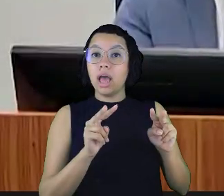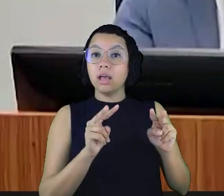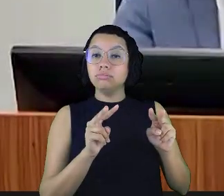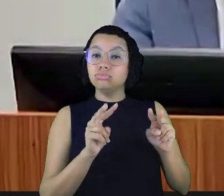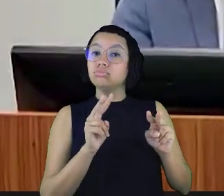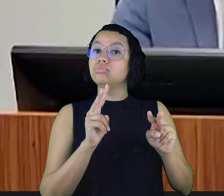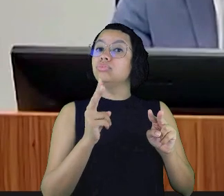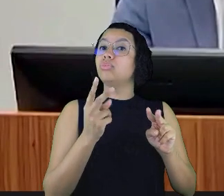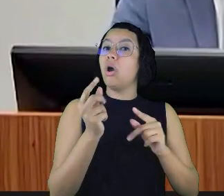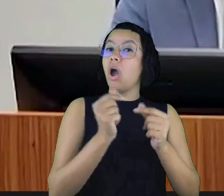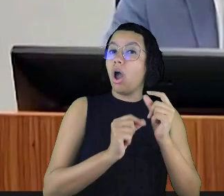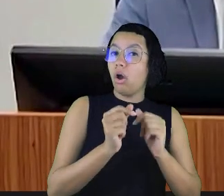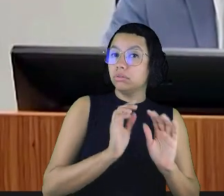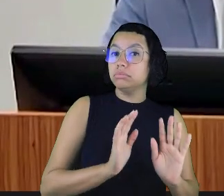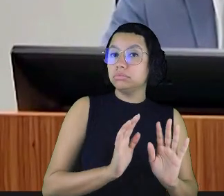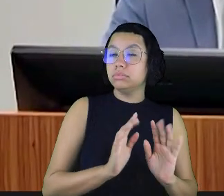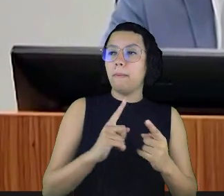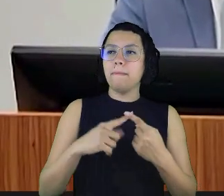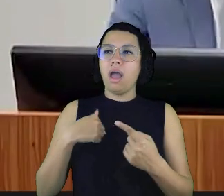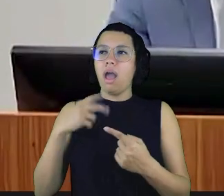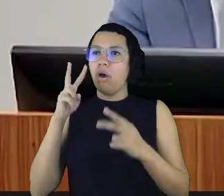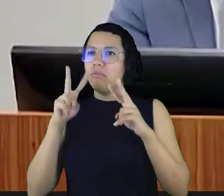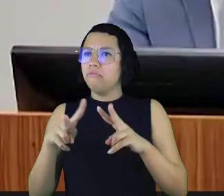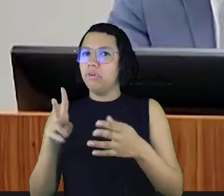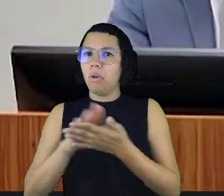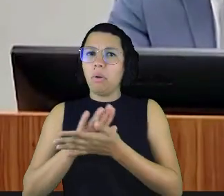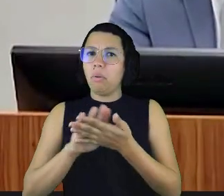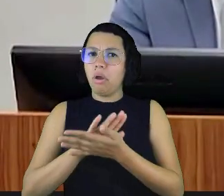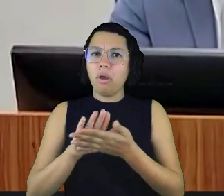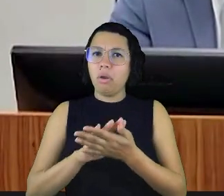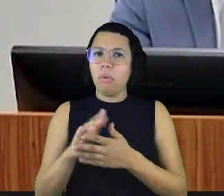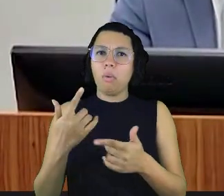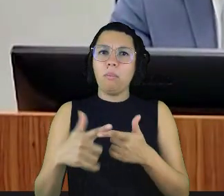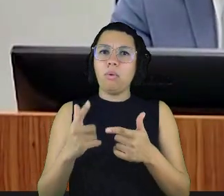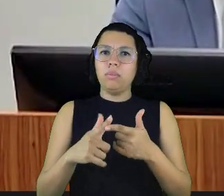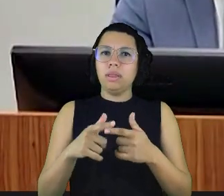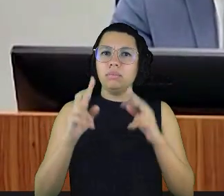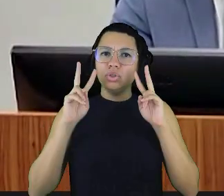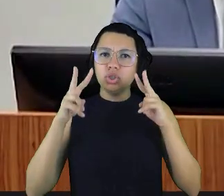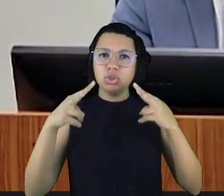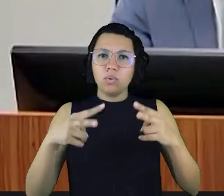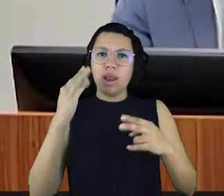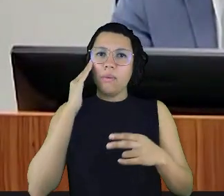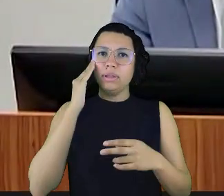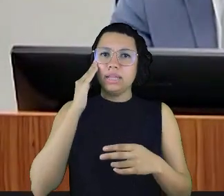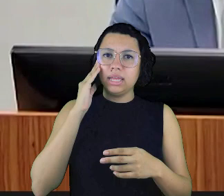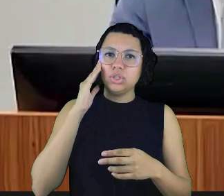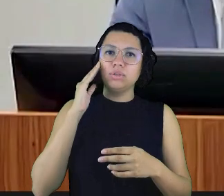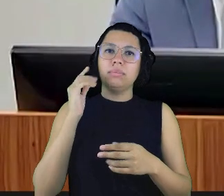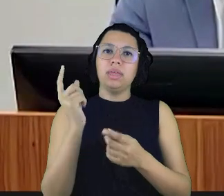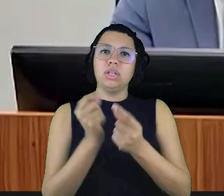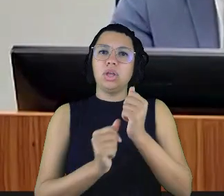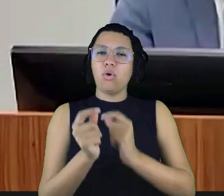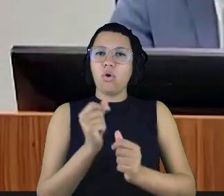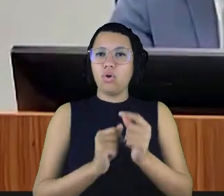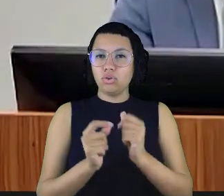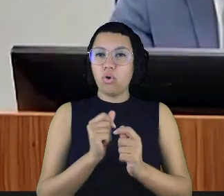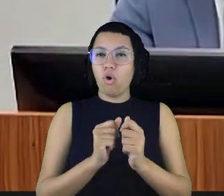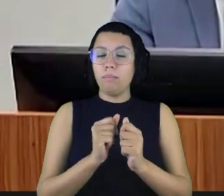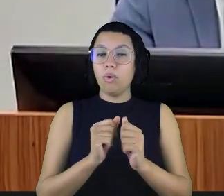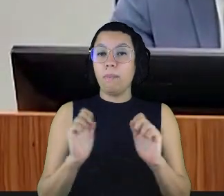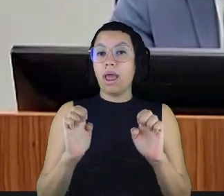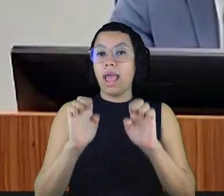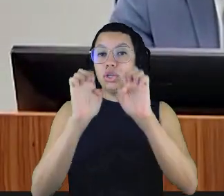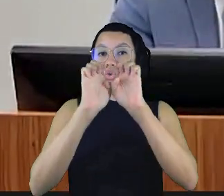vejo nenhum problema em aplicar raciocínio econômico para a estruturação de estratégia processual.